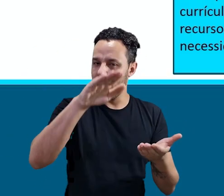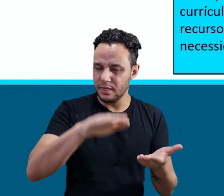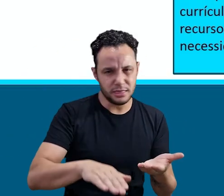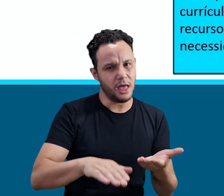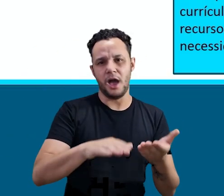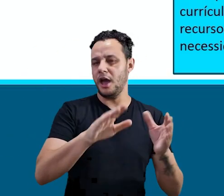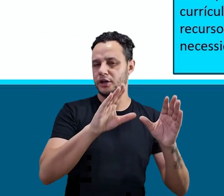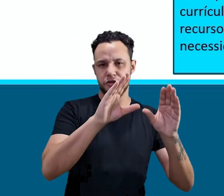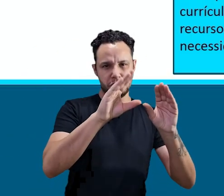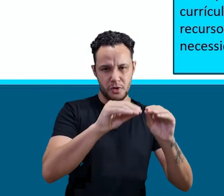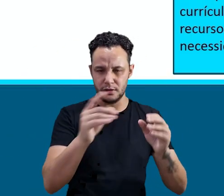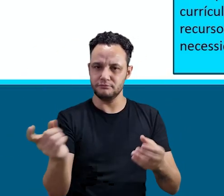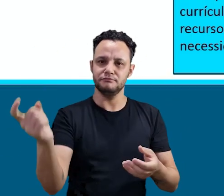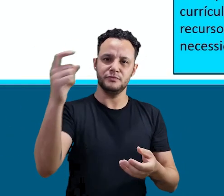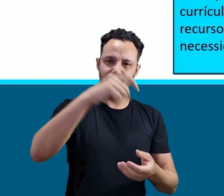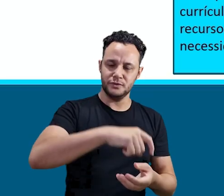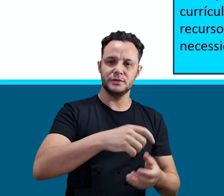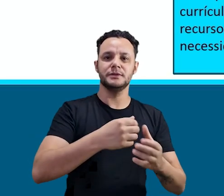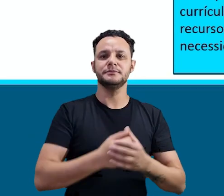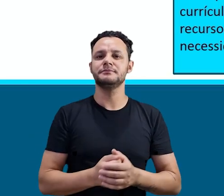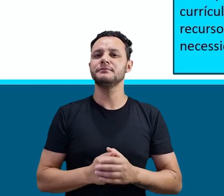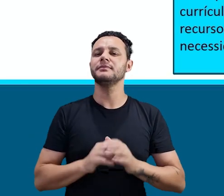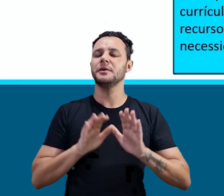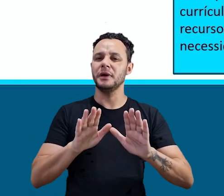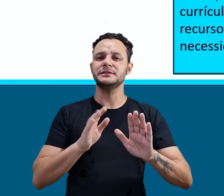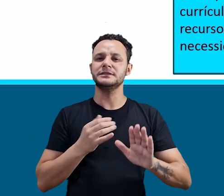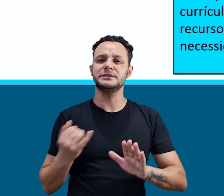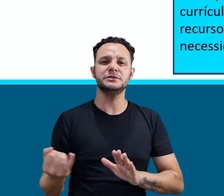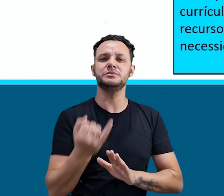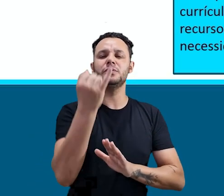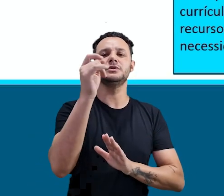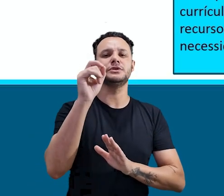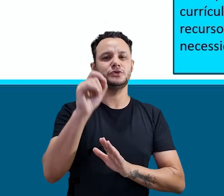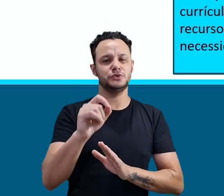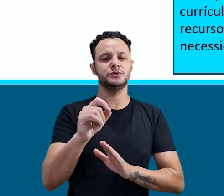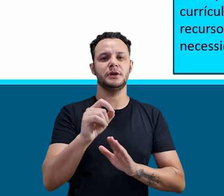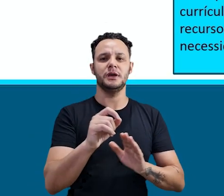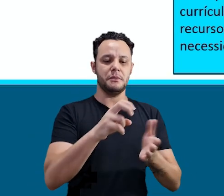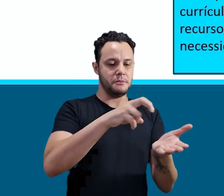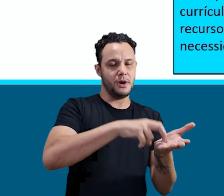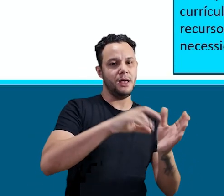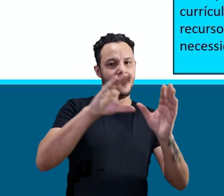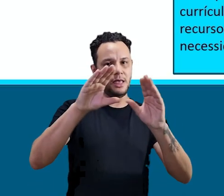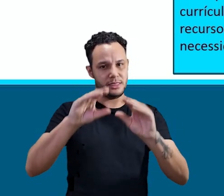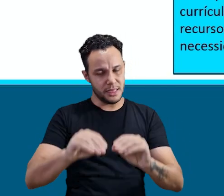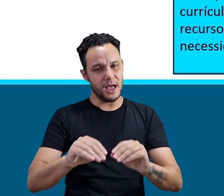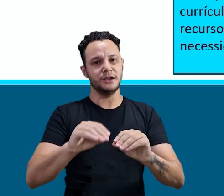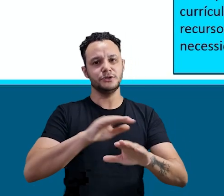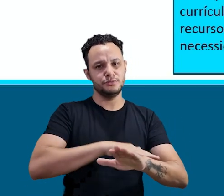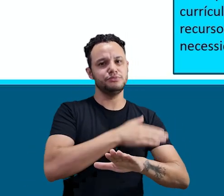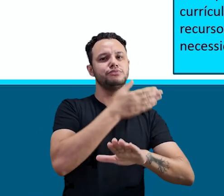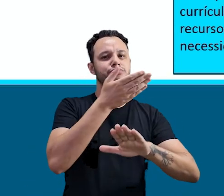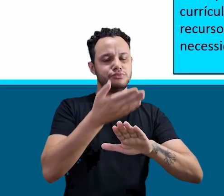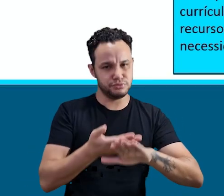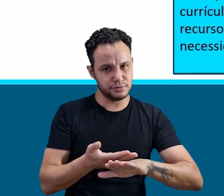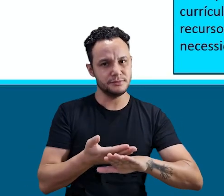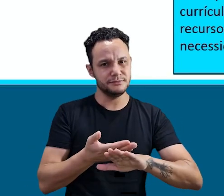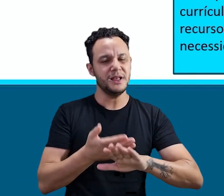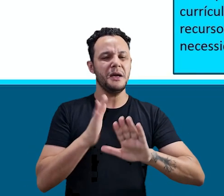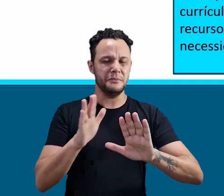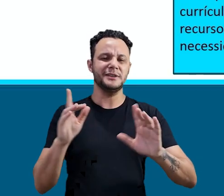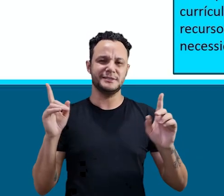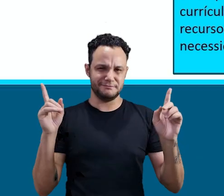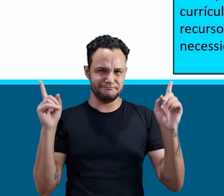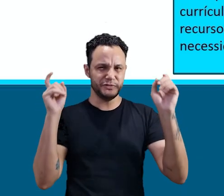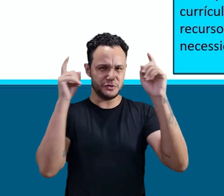com outras políticas públicas. Essa coisa do contraturno, é importante a gente frisar que, embora seja essa a previsão, a gente sabe